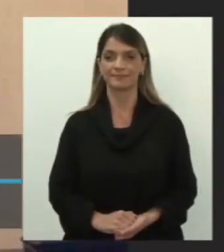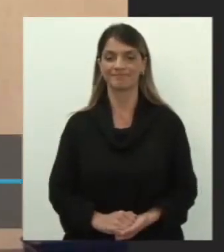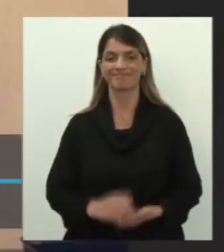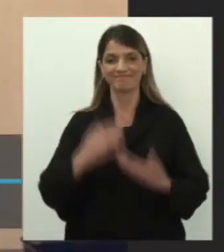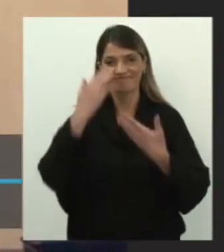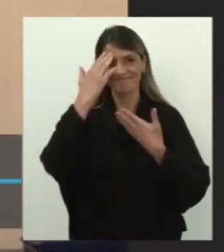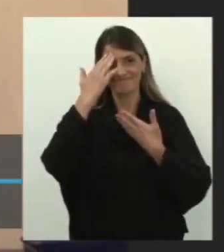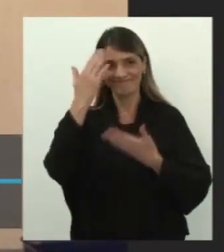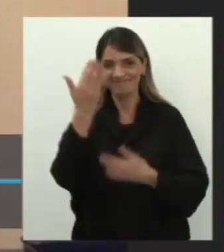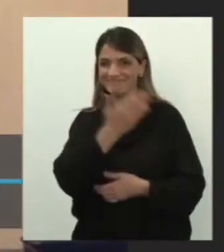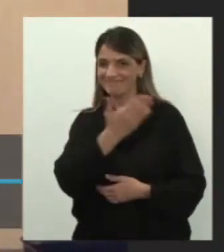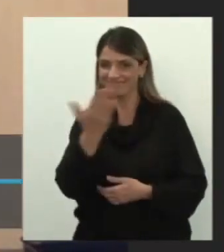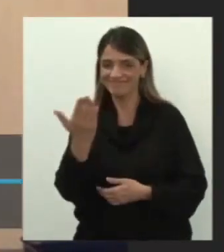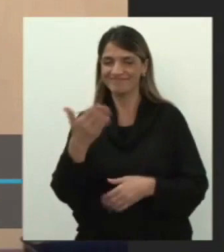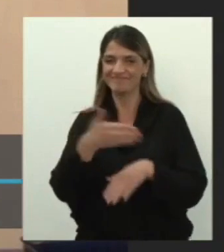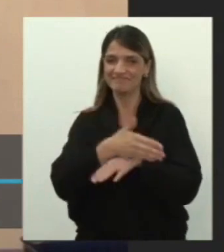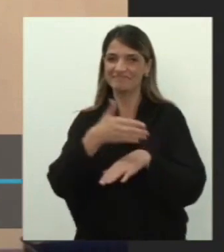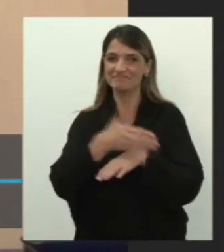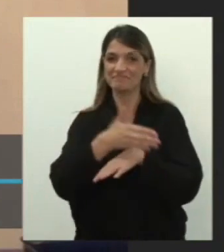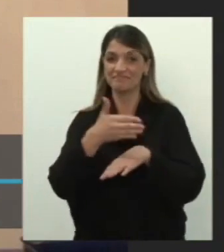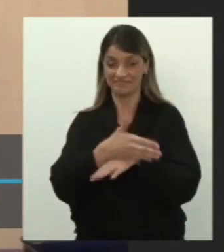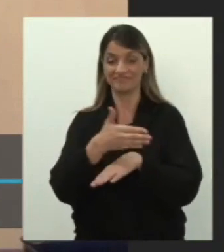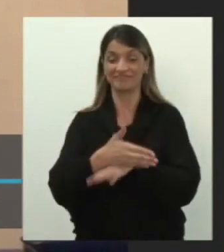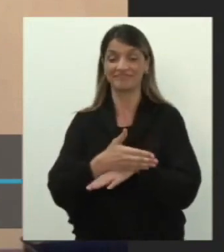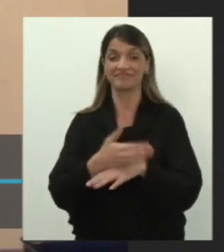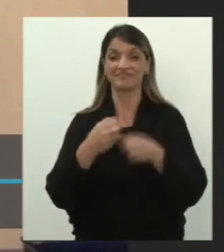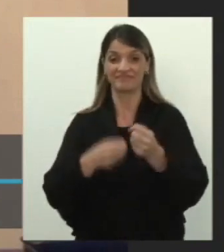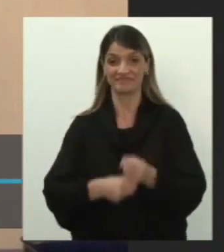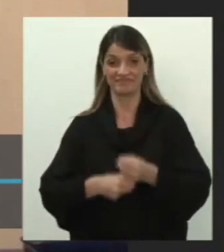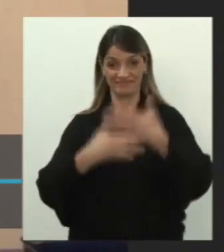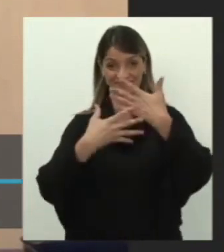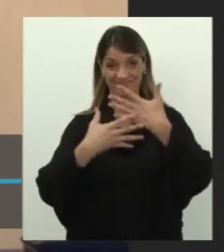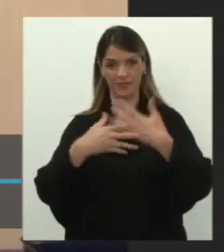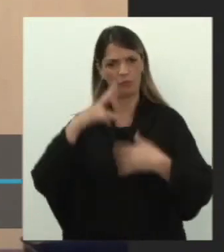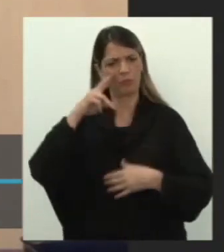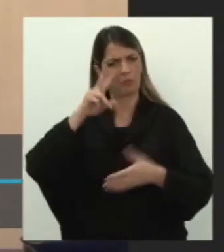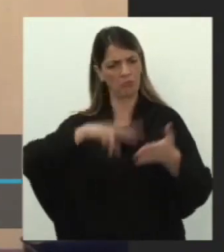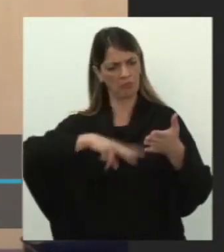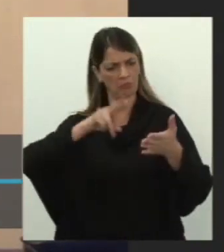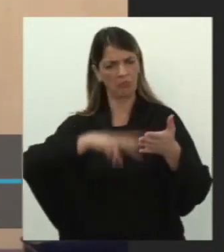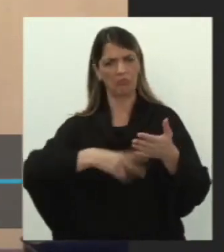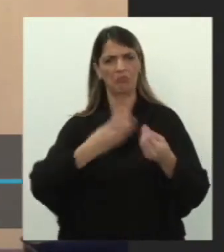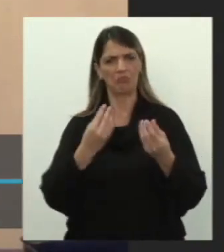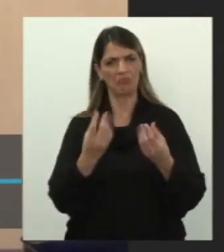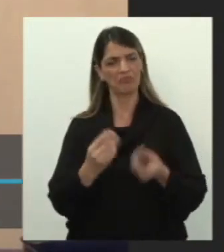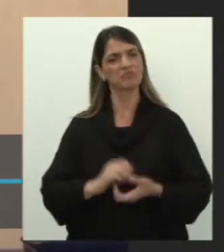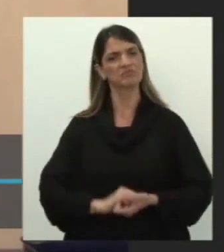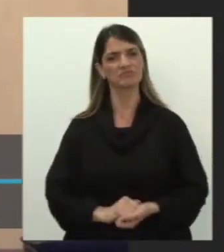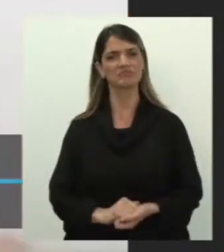Obrigada, professores, pela participação no chat. Eu vi que foi bastante, né, Lourdes?